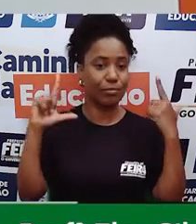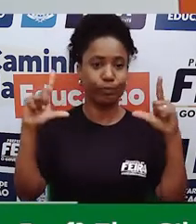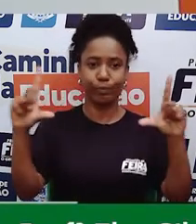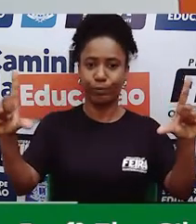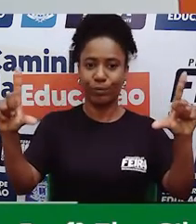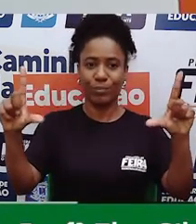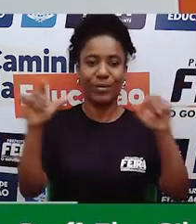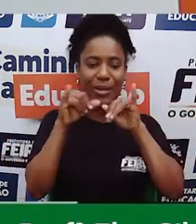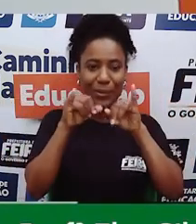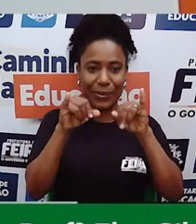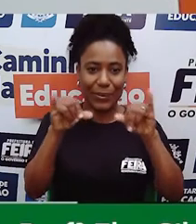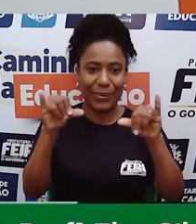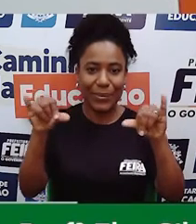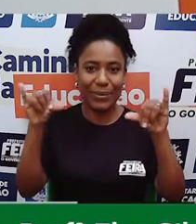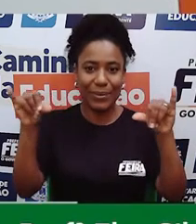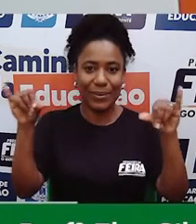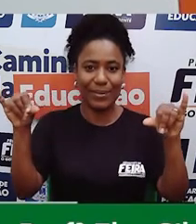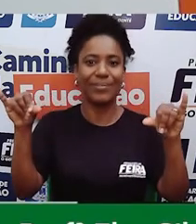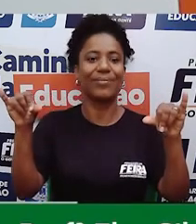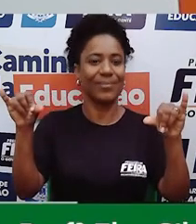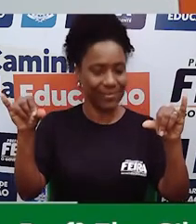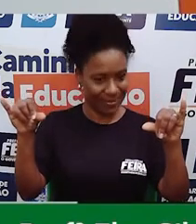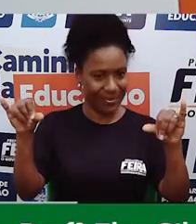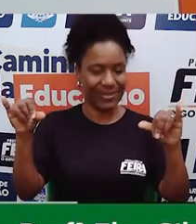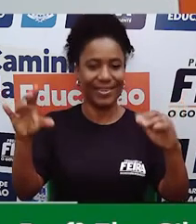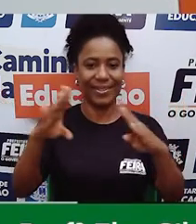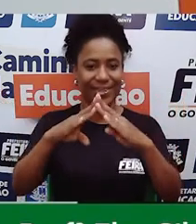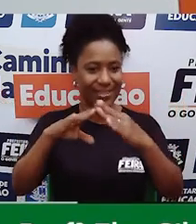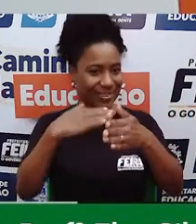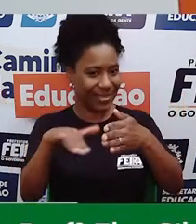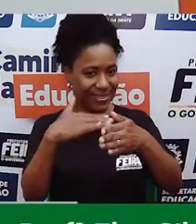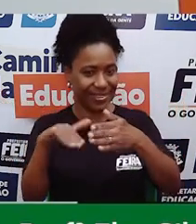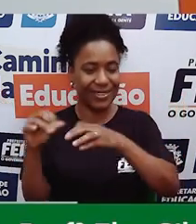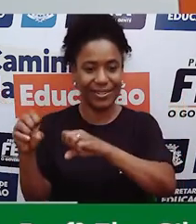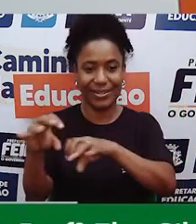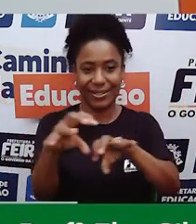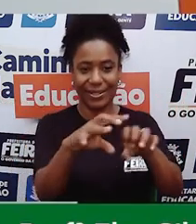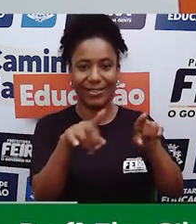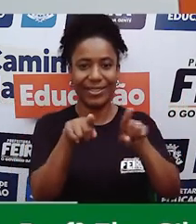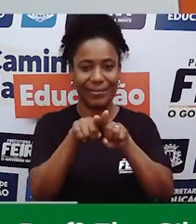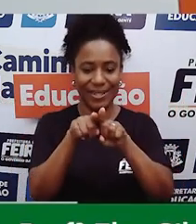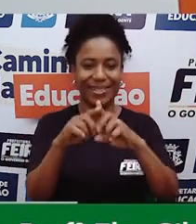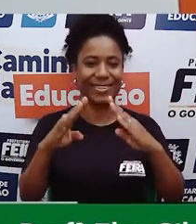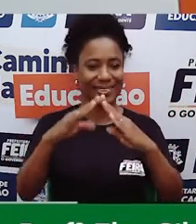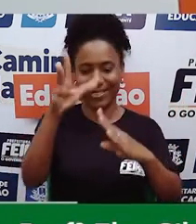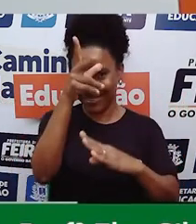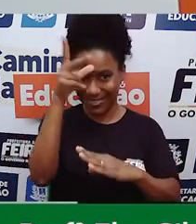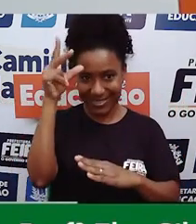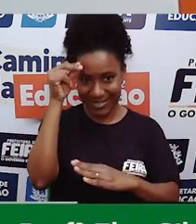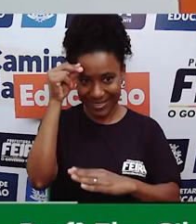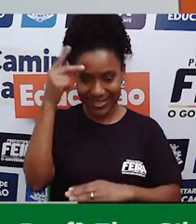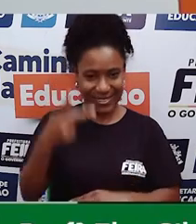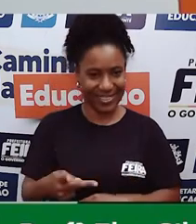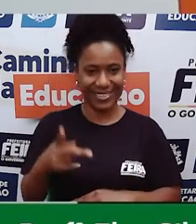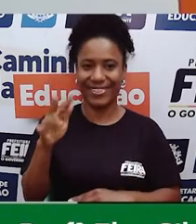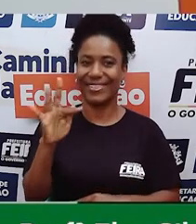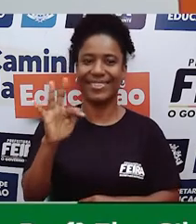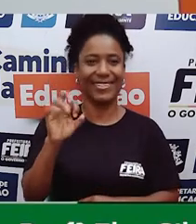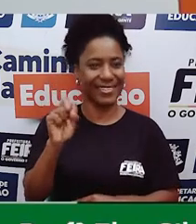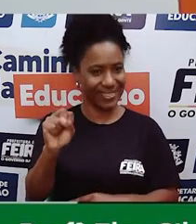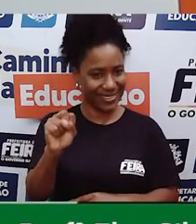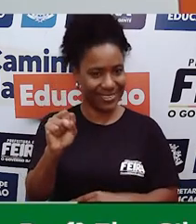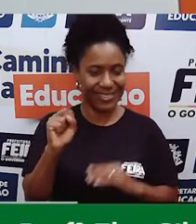um painel ou logomarcas da secretaria de educação e da nossa Prefeitura de nossa cidade